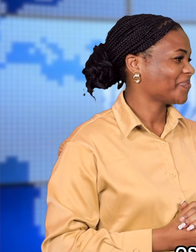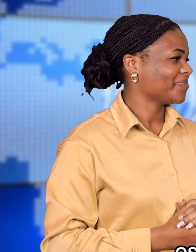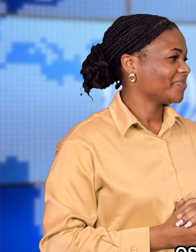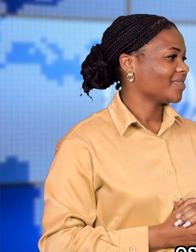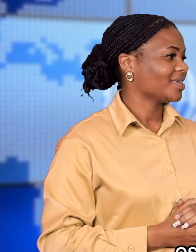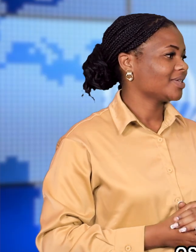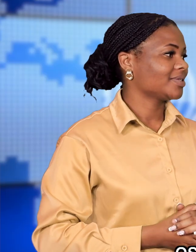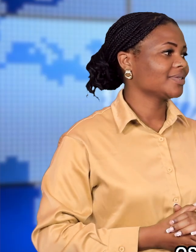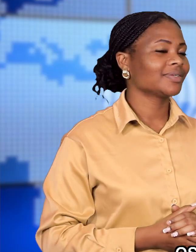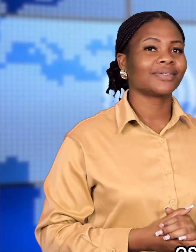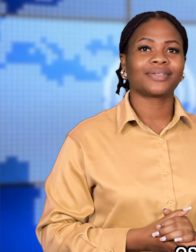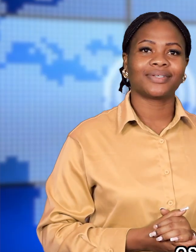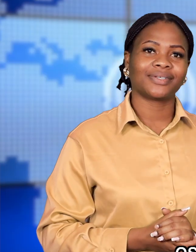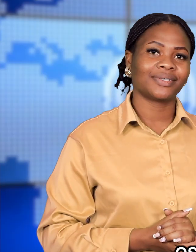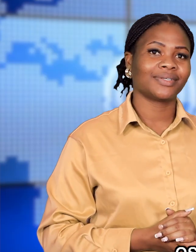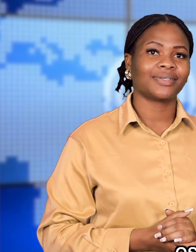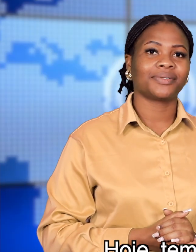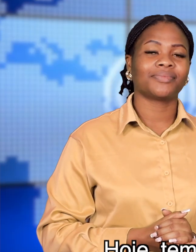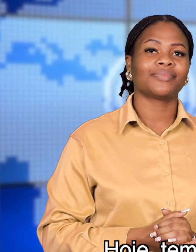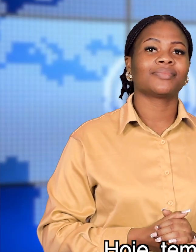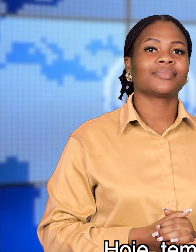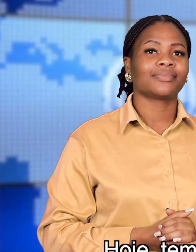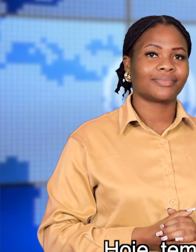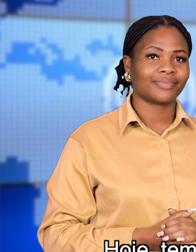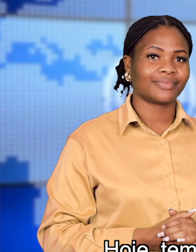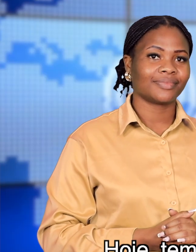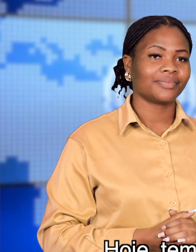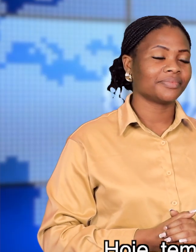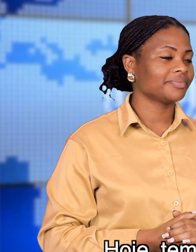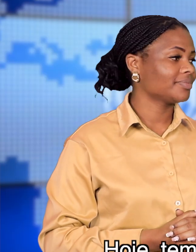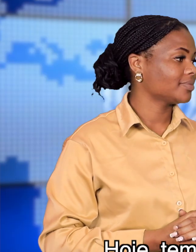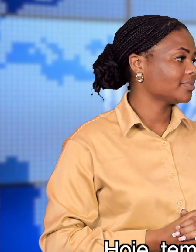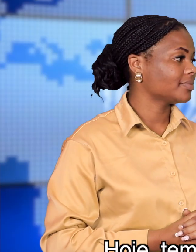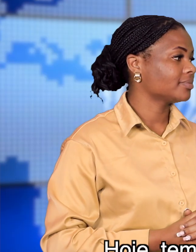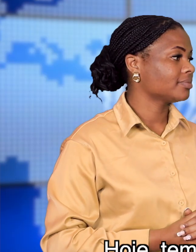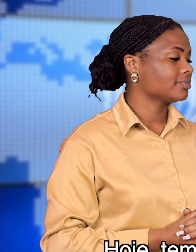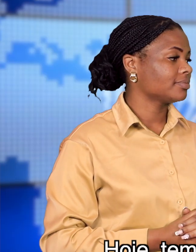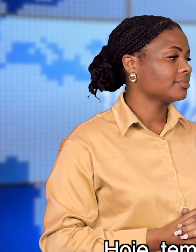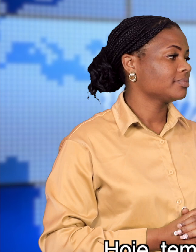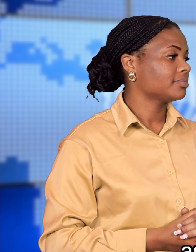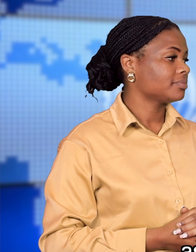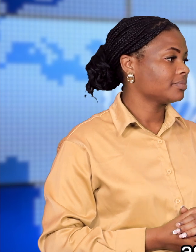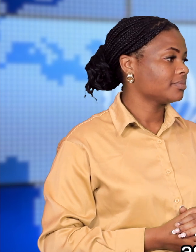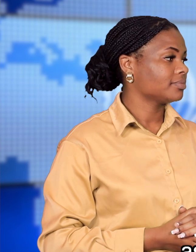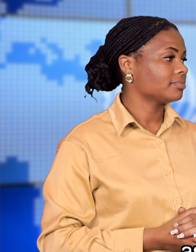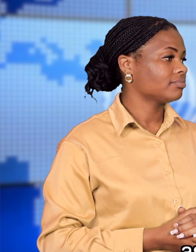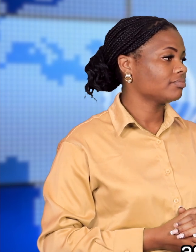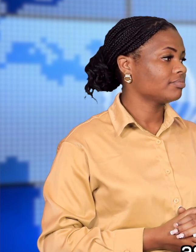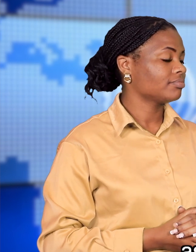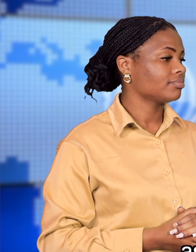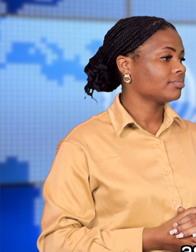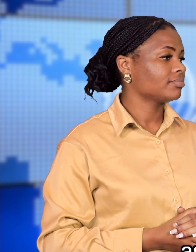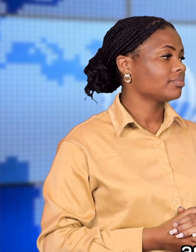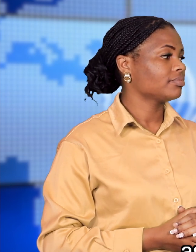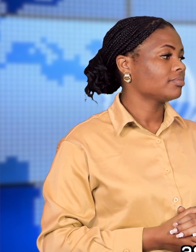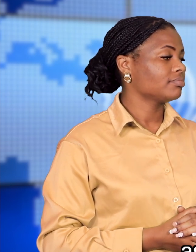crianças com e sem deficiência. Hoje temos um tema muito importante para conversar com vocês: as uniões